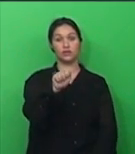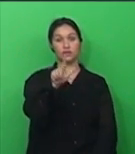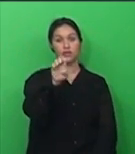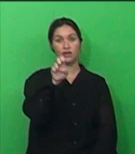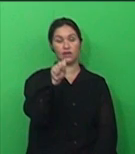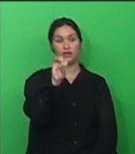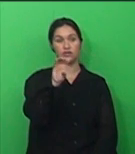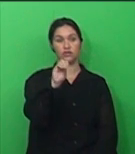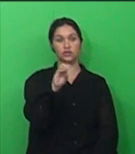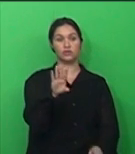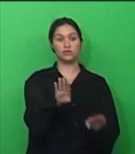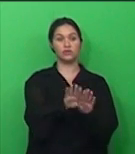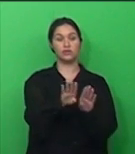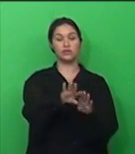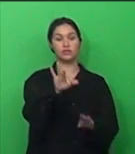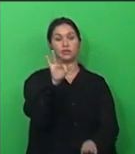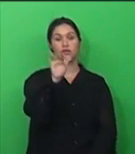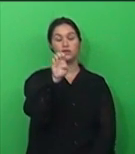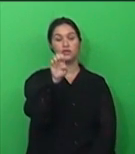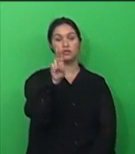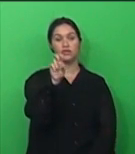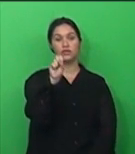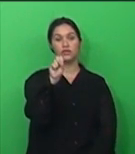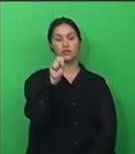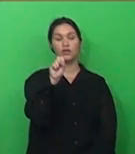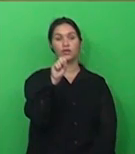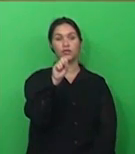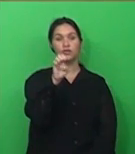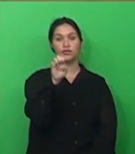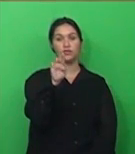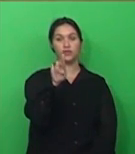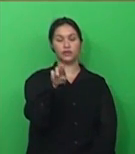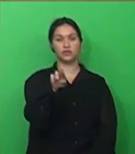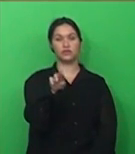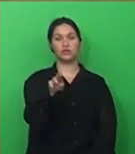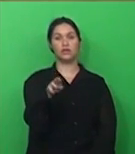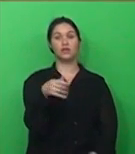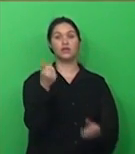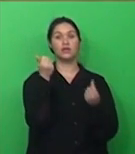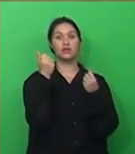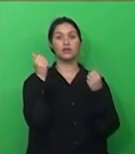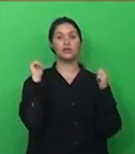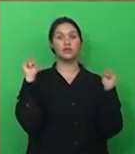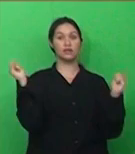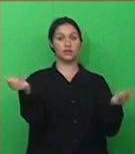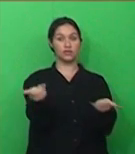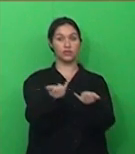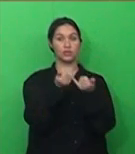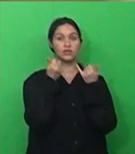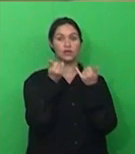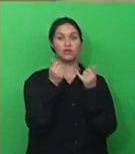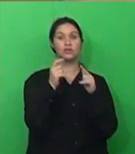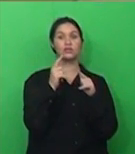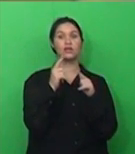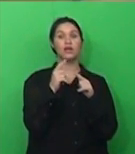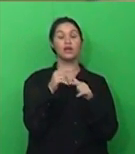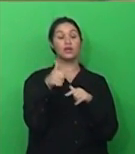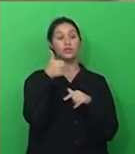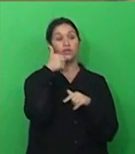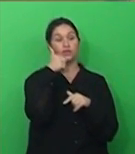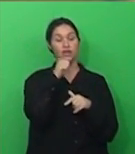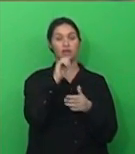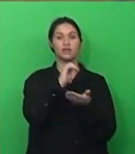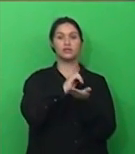2. Isso quem nos informou foi a secretária de obras. Então, que bom que possa, com esses